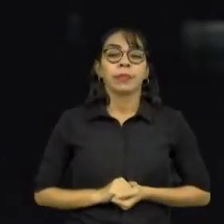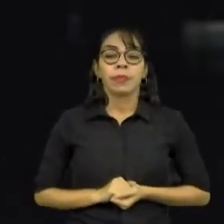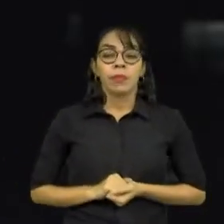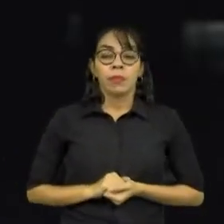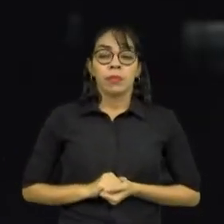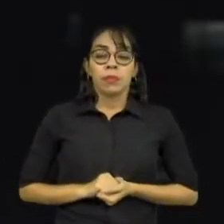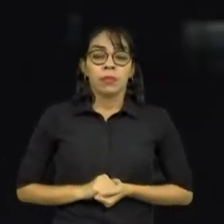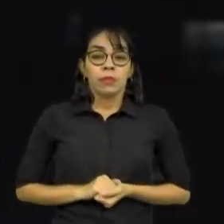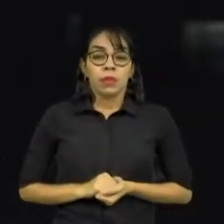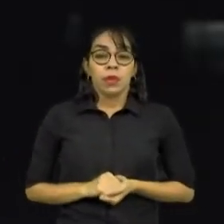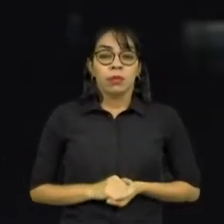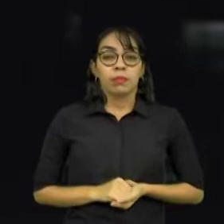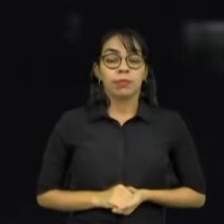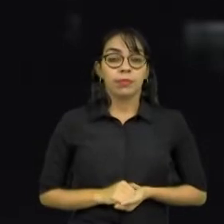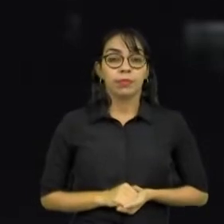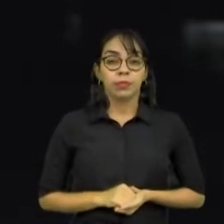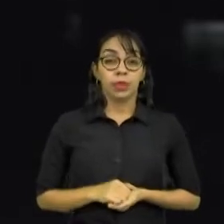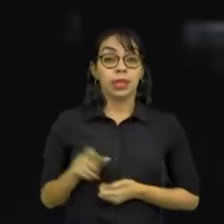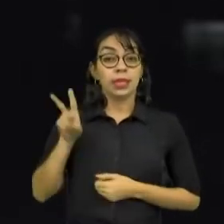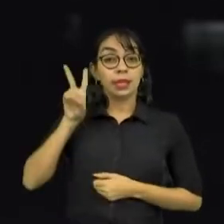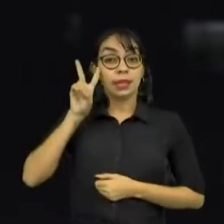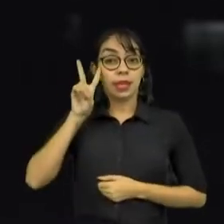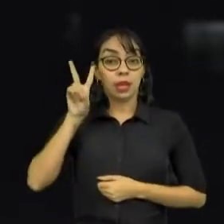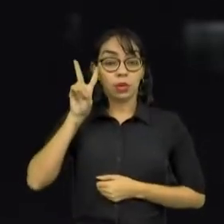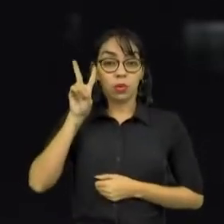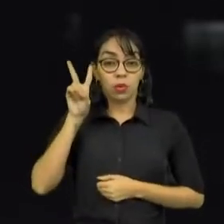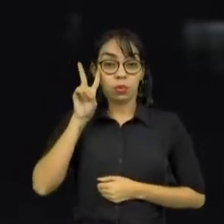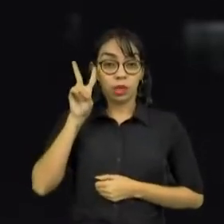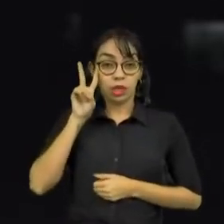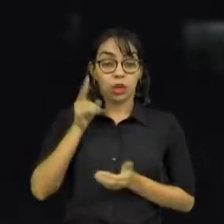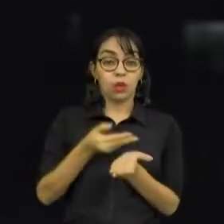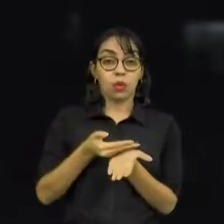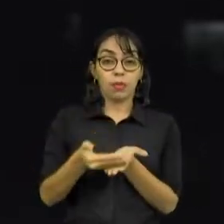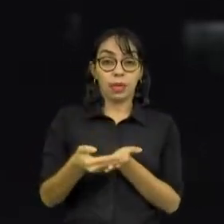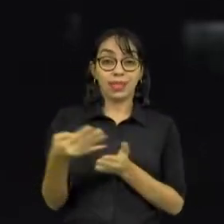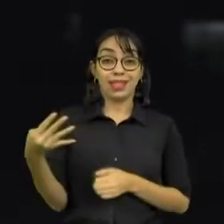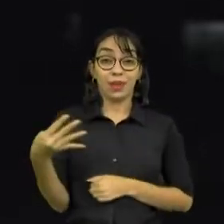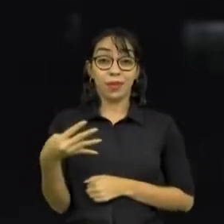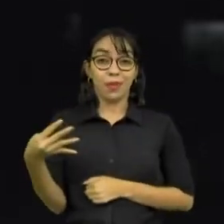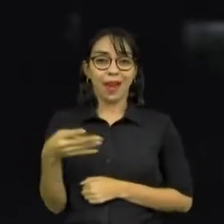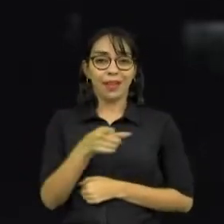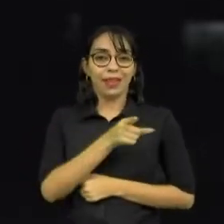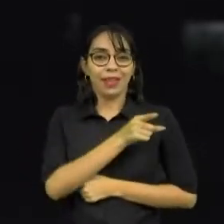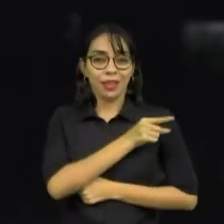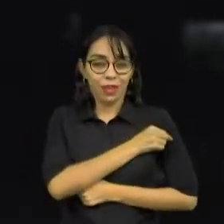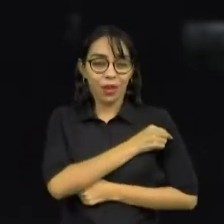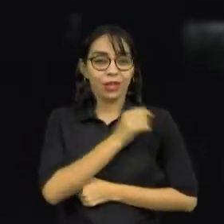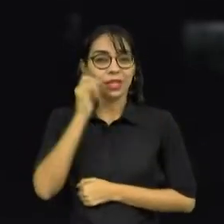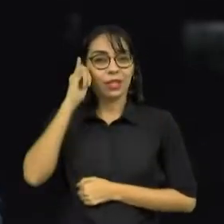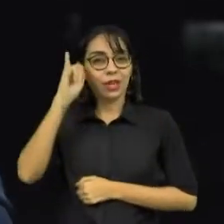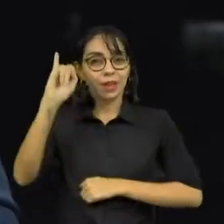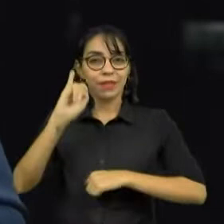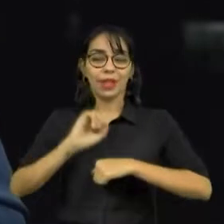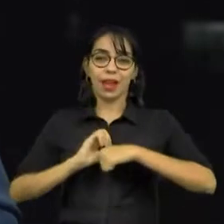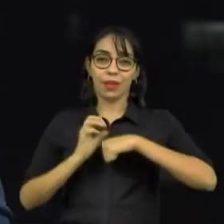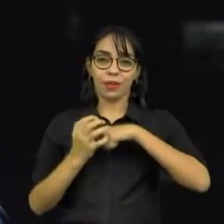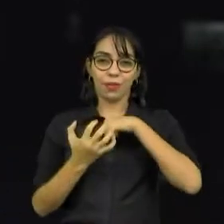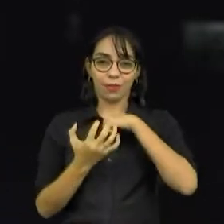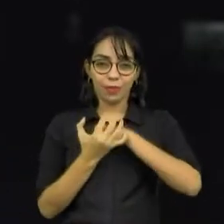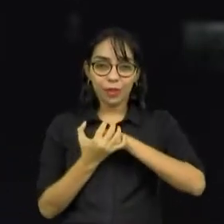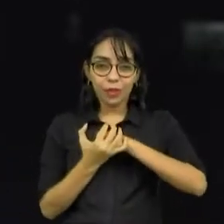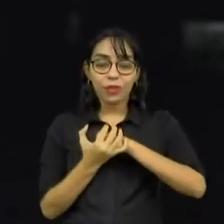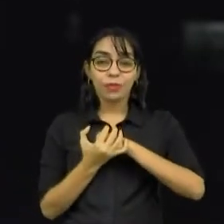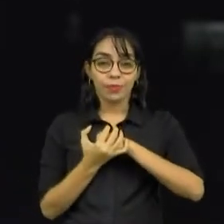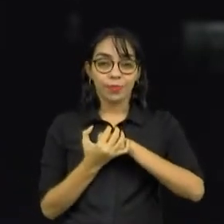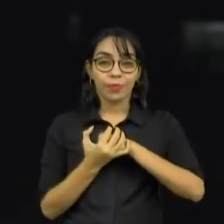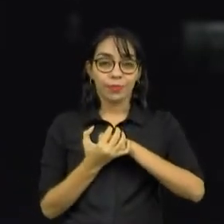E começa na próxima segunda-feira a aplicação da quarta dose da vacina contra a Covid-19 na população a partir